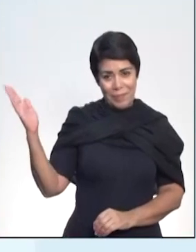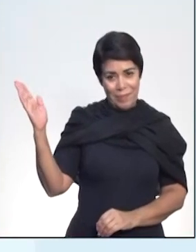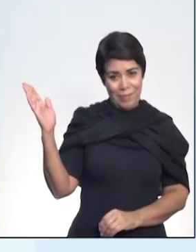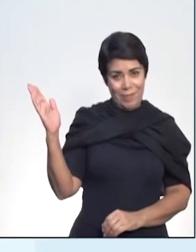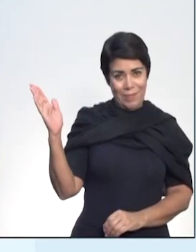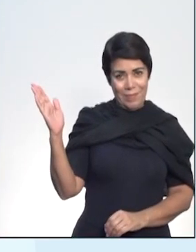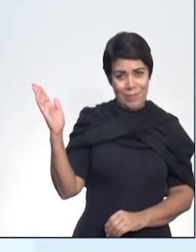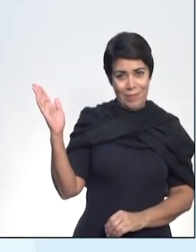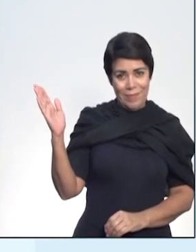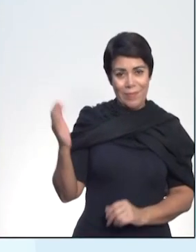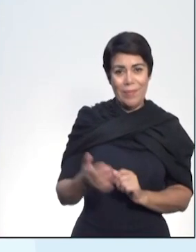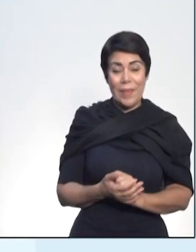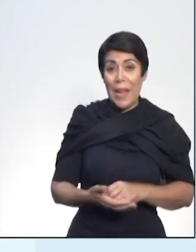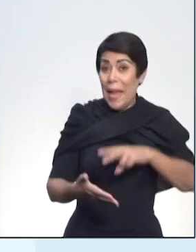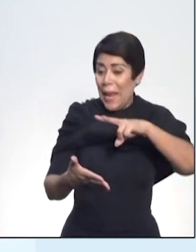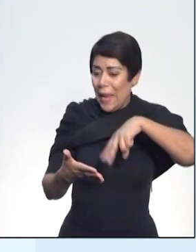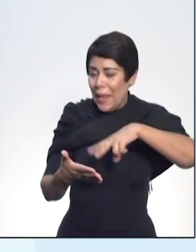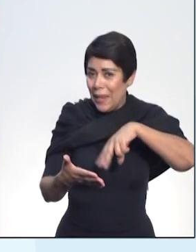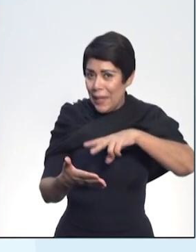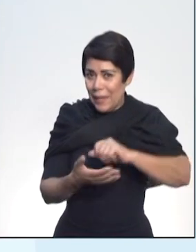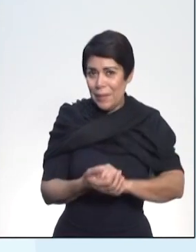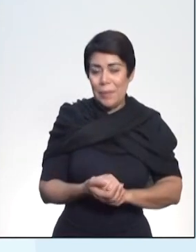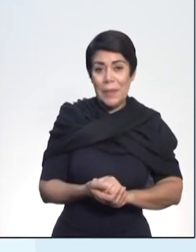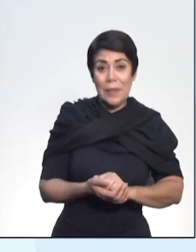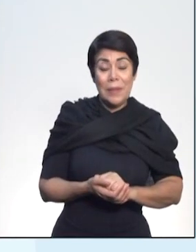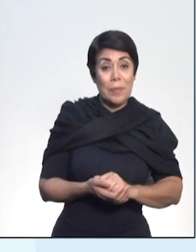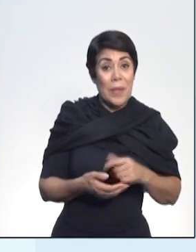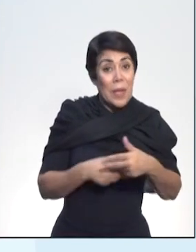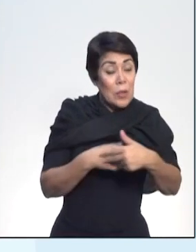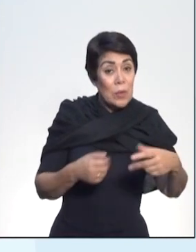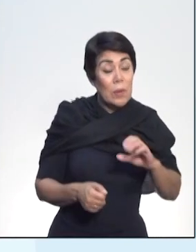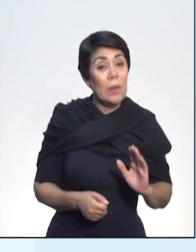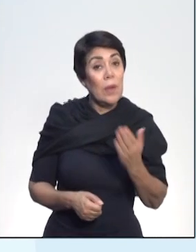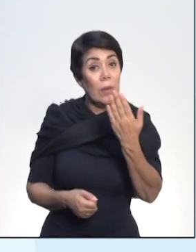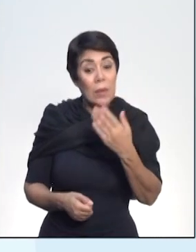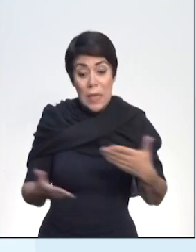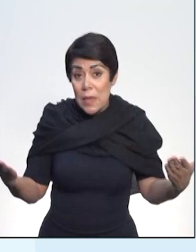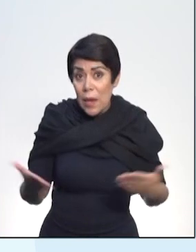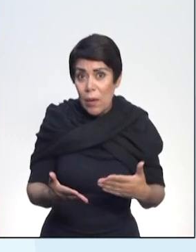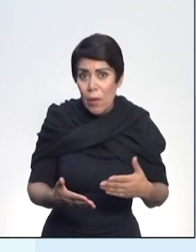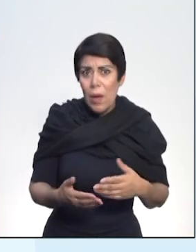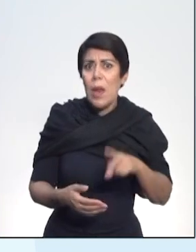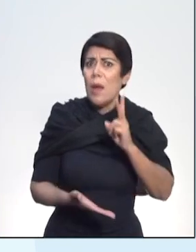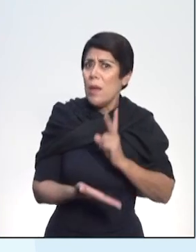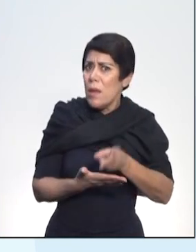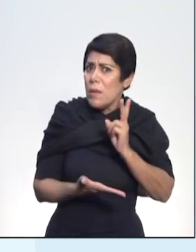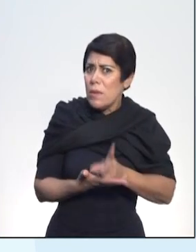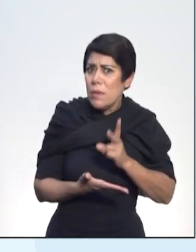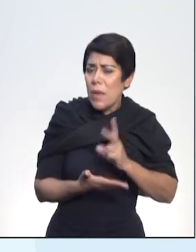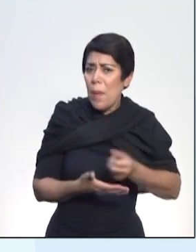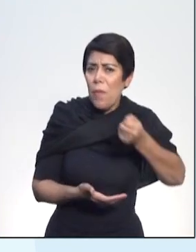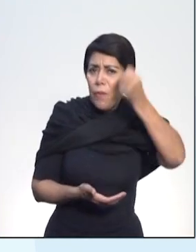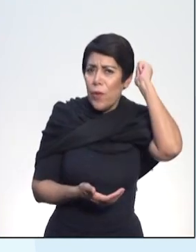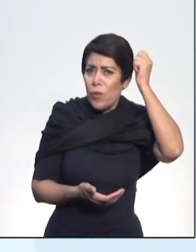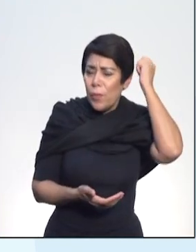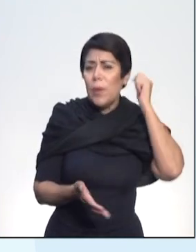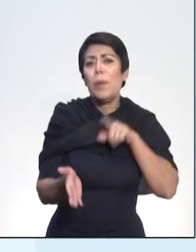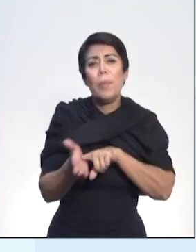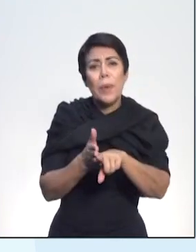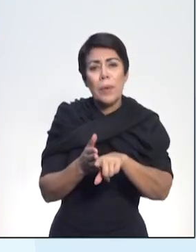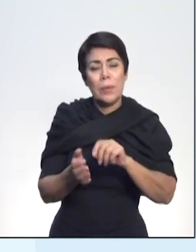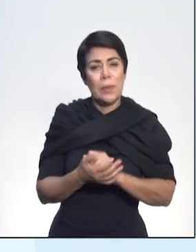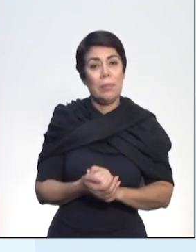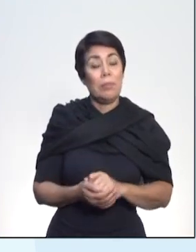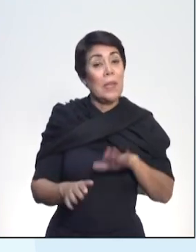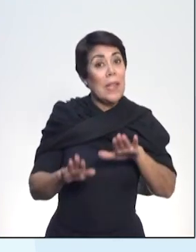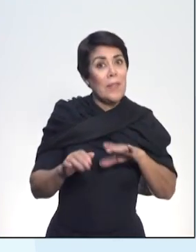Lembre-se, atualidades estão sempre presentes nos vestibulares e ajudam na redação. Se você tiver irmãos